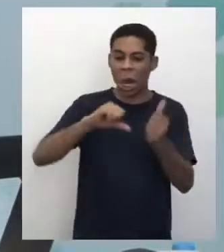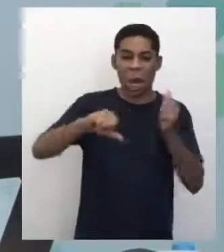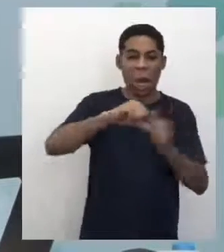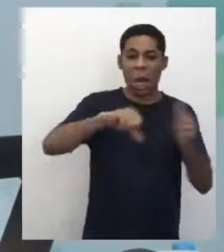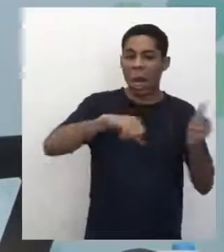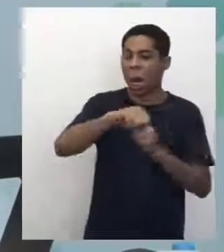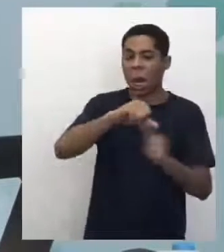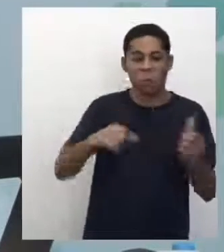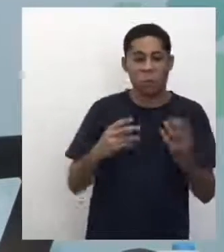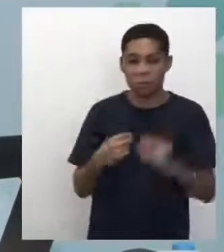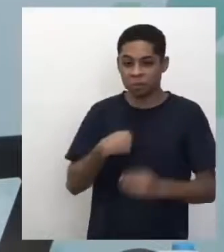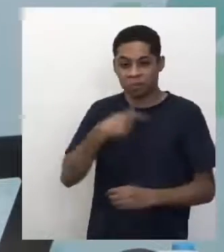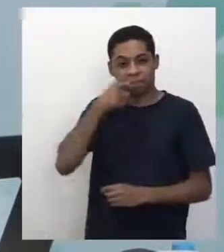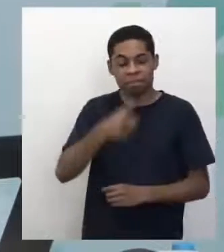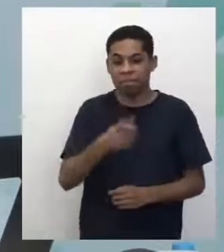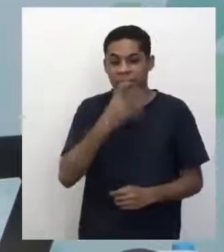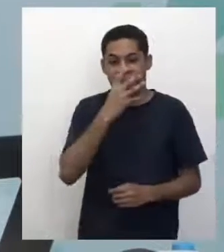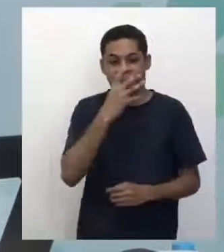twist, achei incrível.